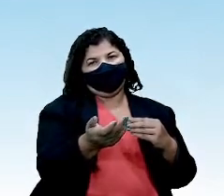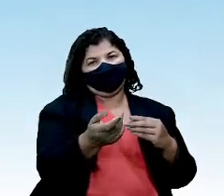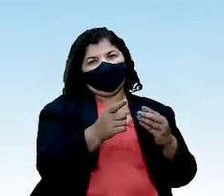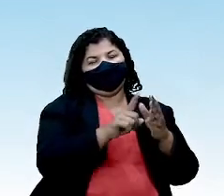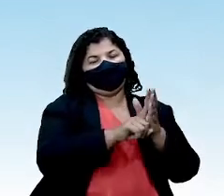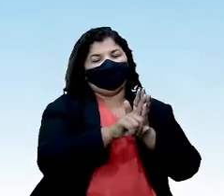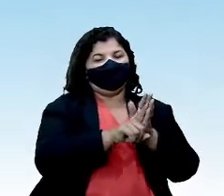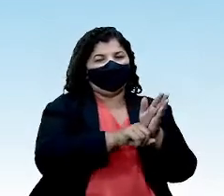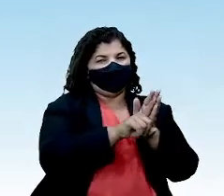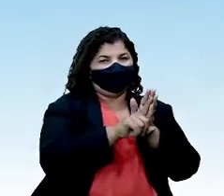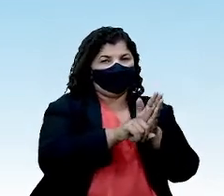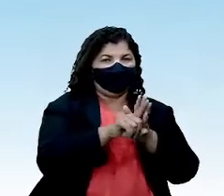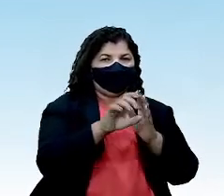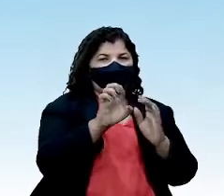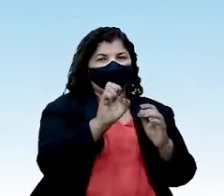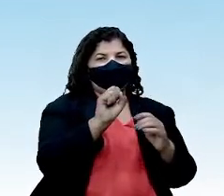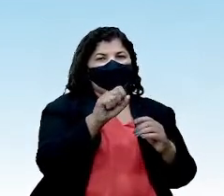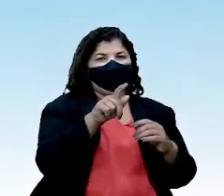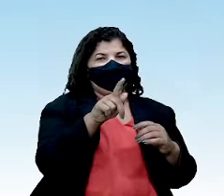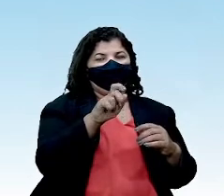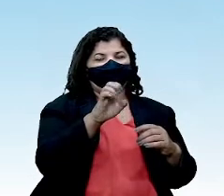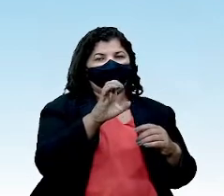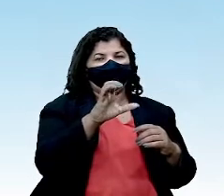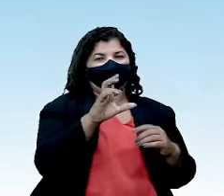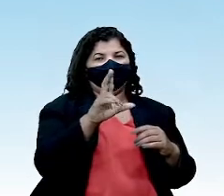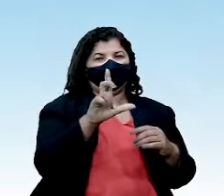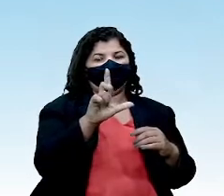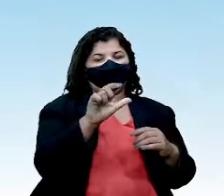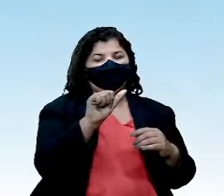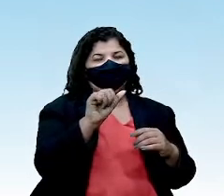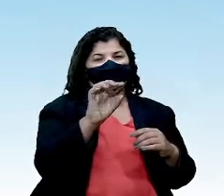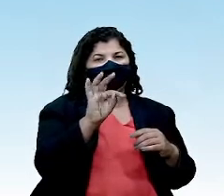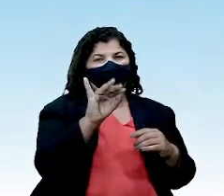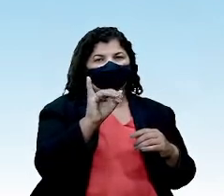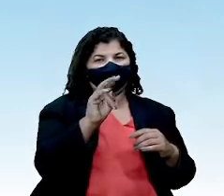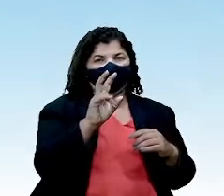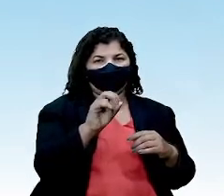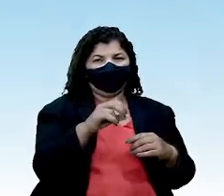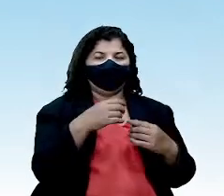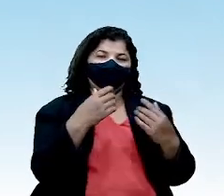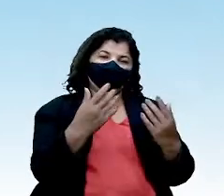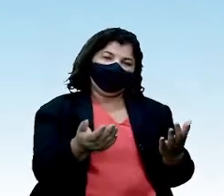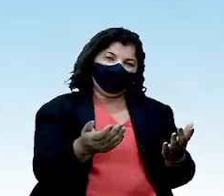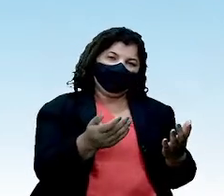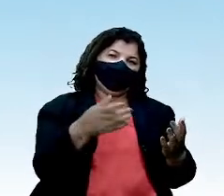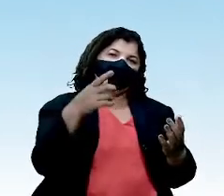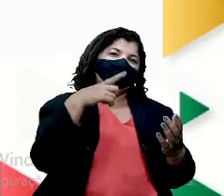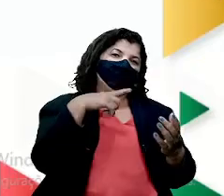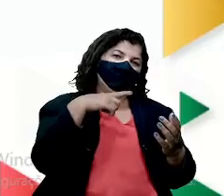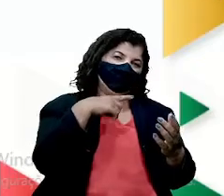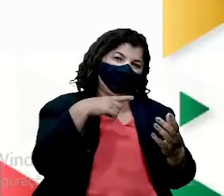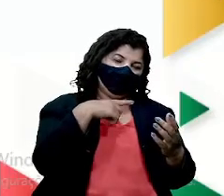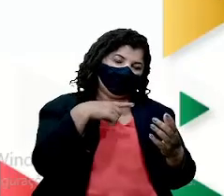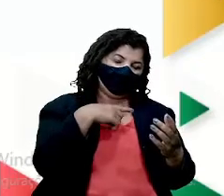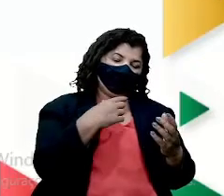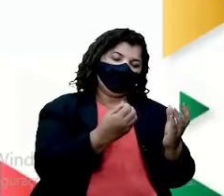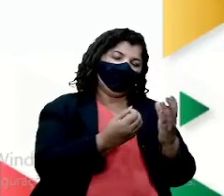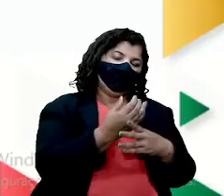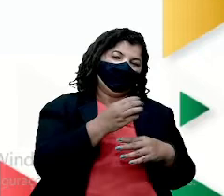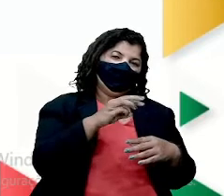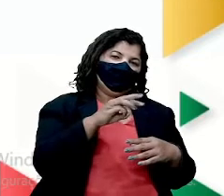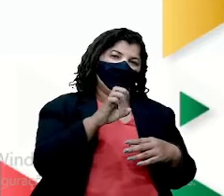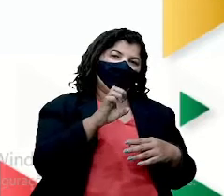especulativo, né? Então, o ataque especulativo. Então, é ver o mercantilismo, né? Então, o mercantilismo,